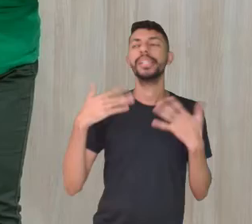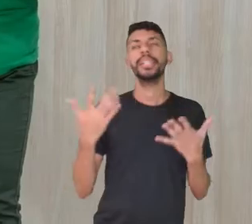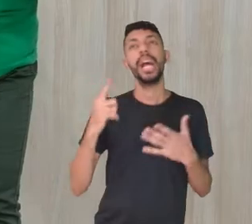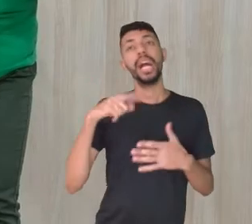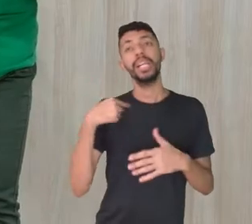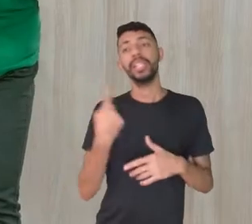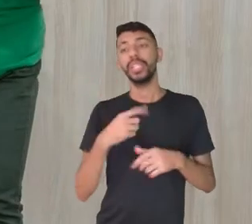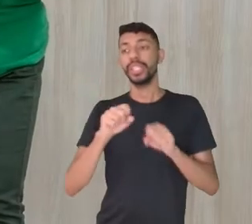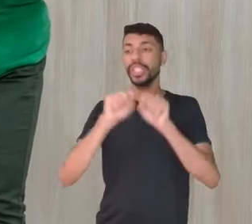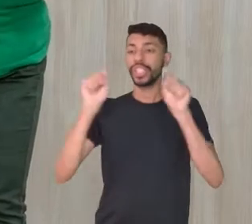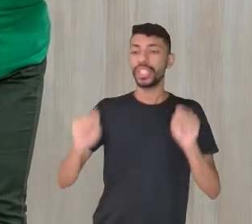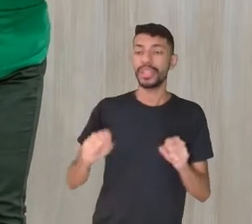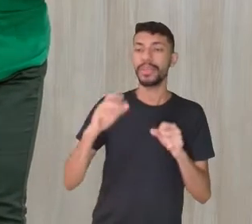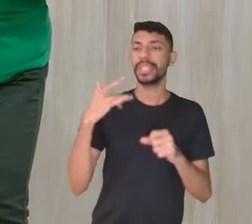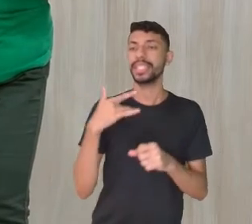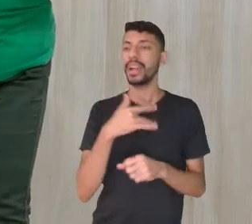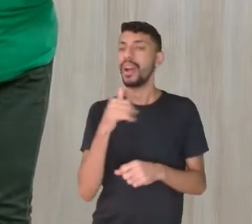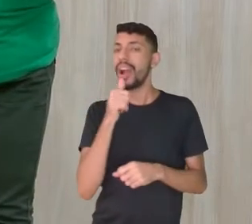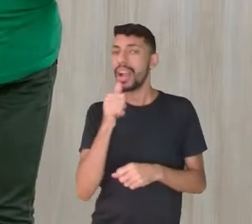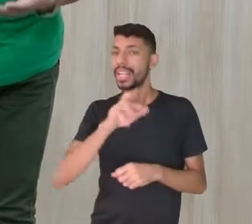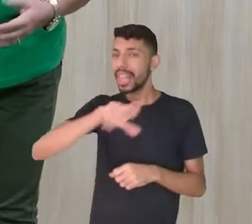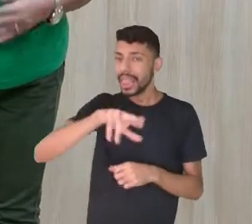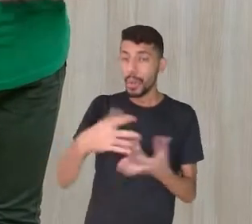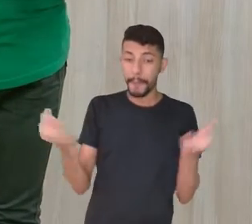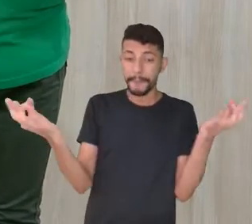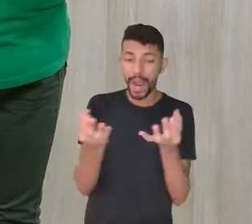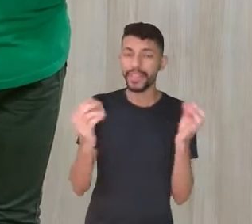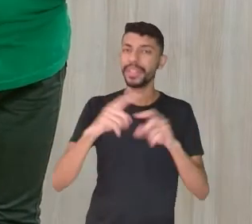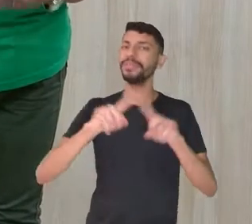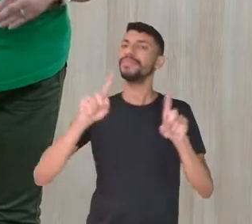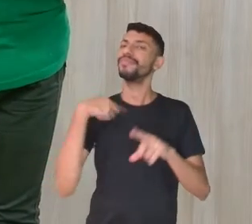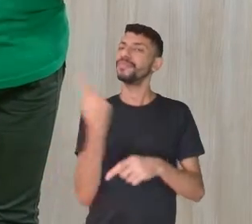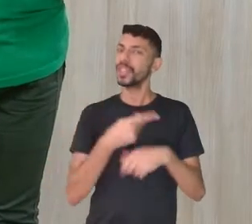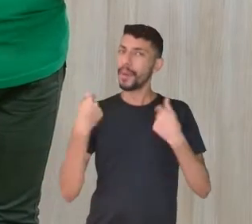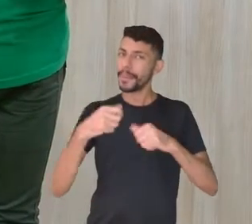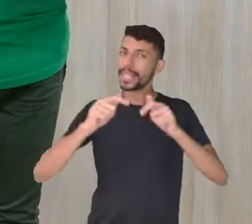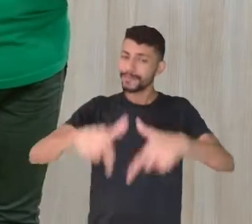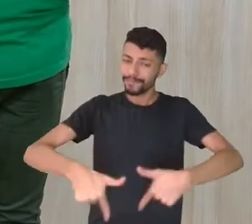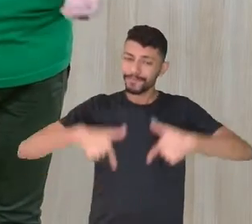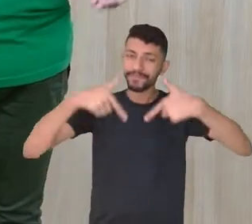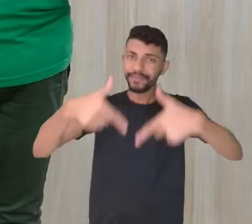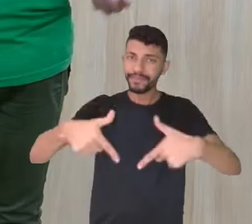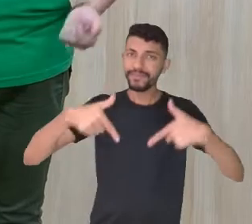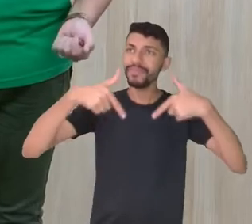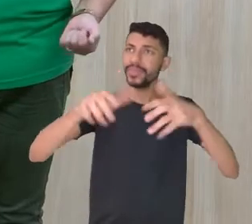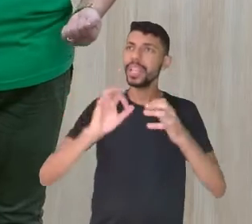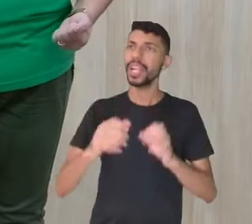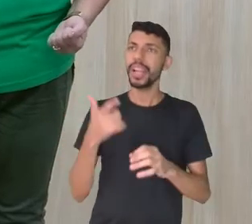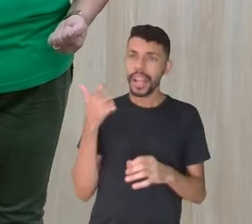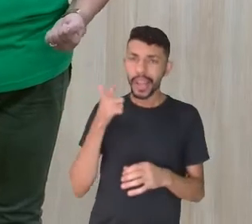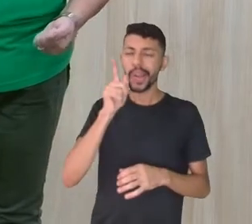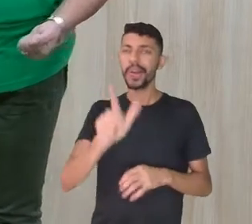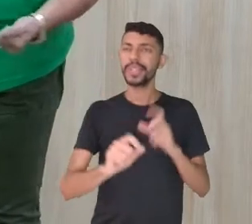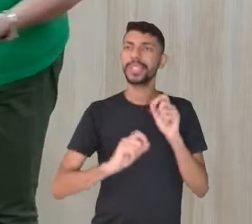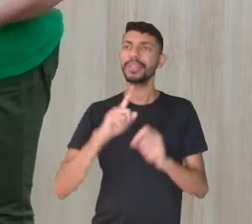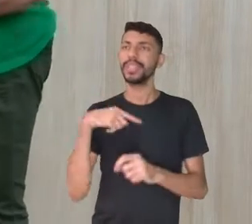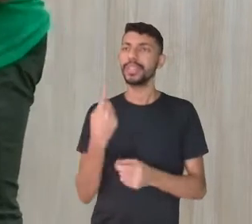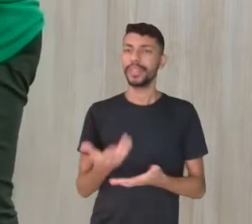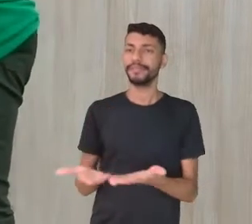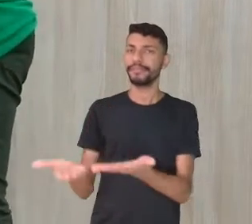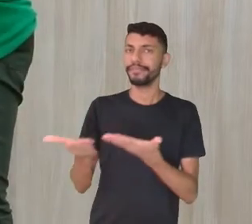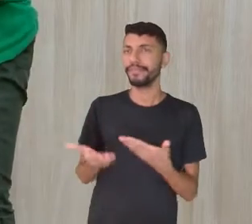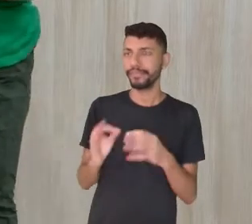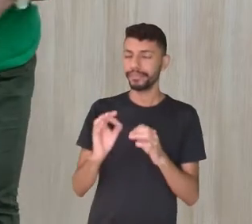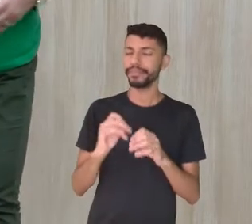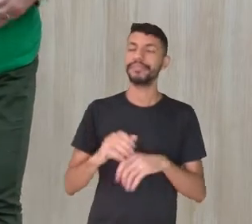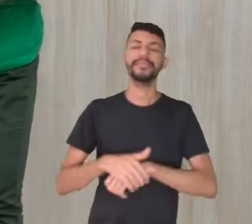nosso sistema de saúde ainda não é o ideal, mas a gente tem que lutar e buscar para chegar a sermos atendidos.